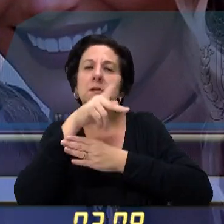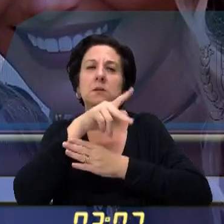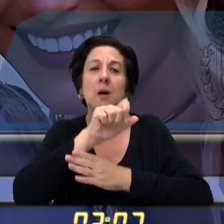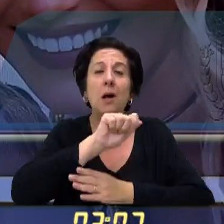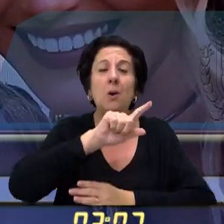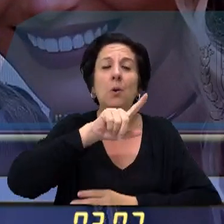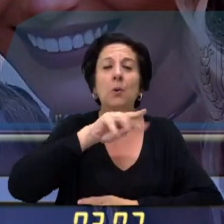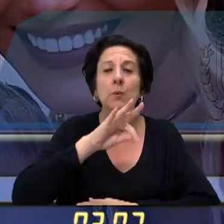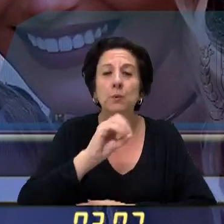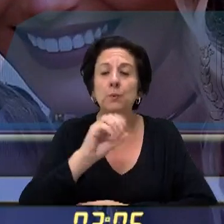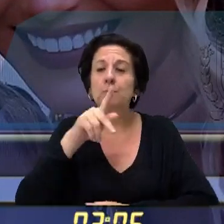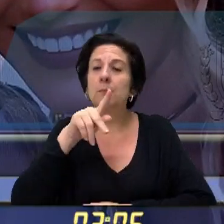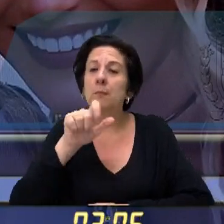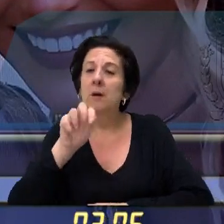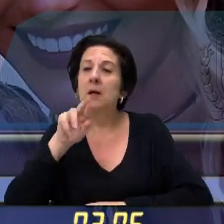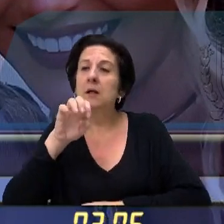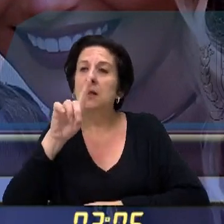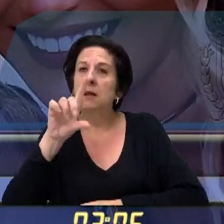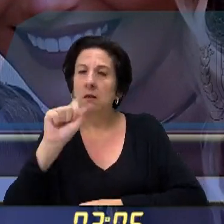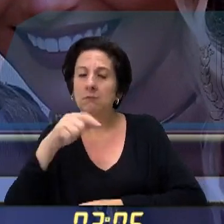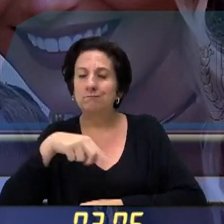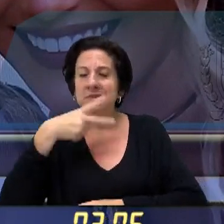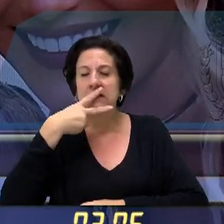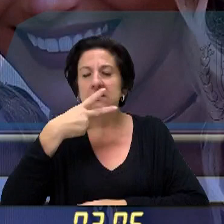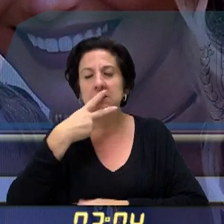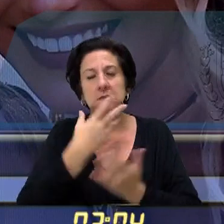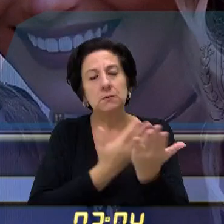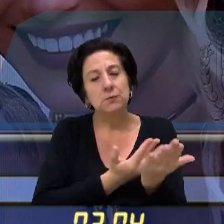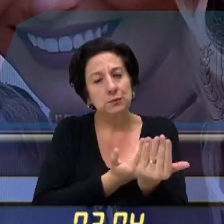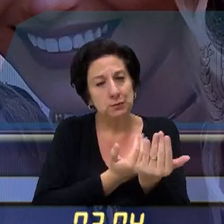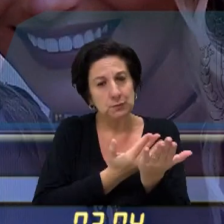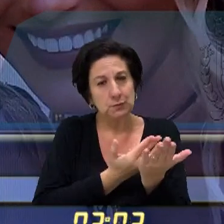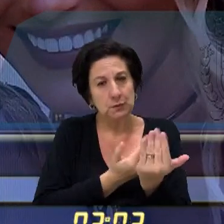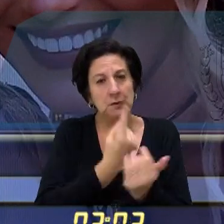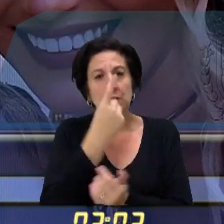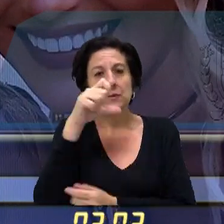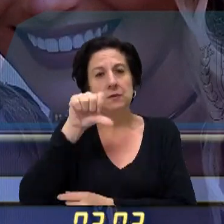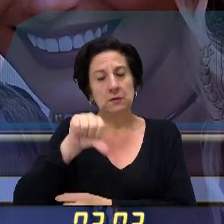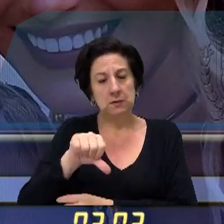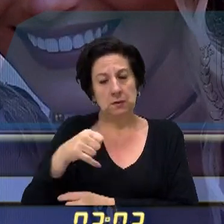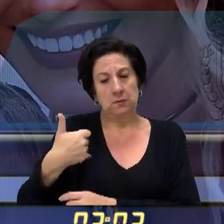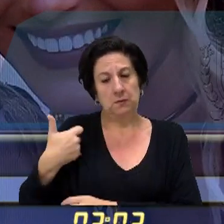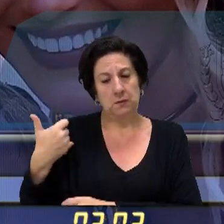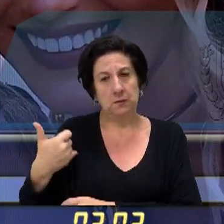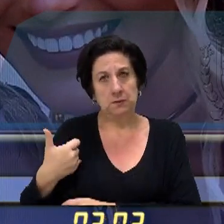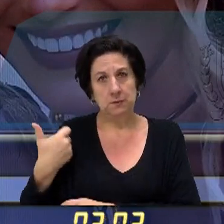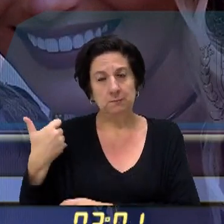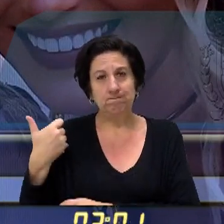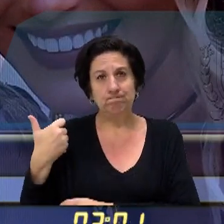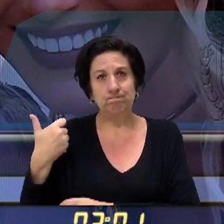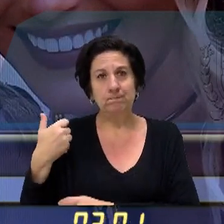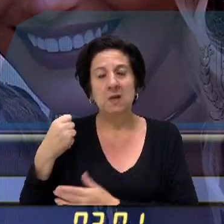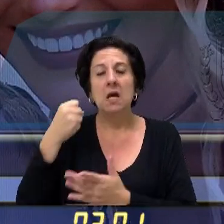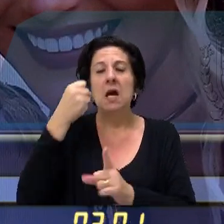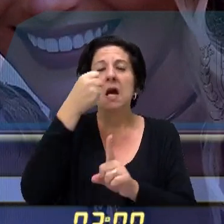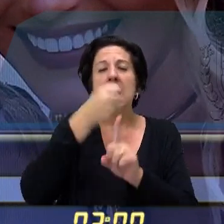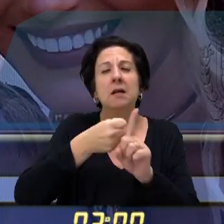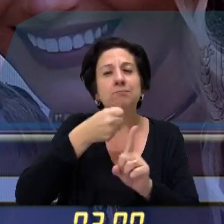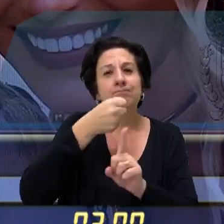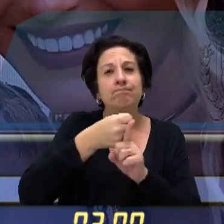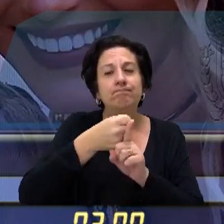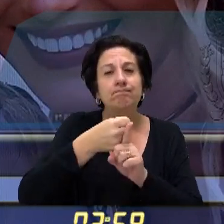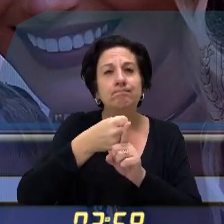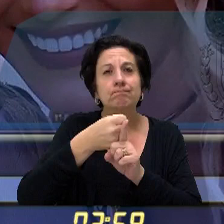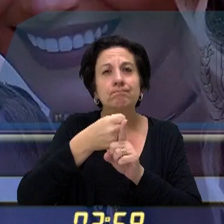Paredão e aqui em Santa Cruz do Sul, com uma jovem de 19 anos agredida com soco após reagir